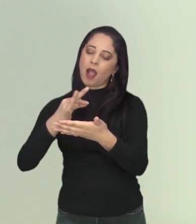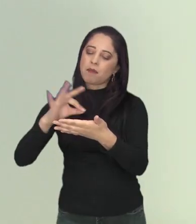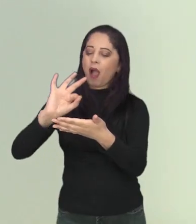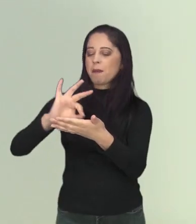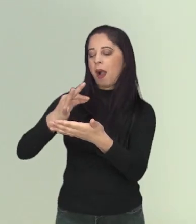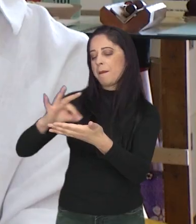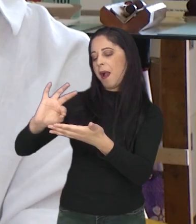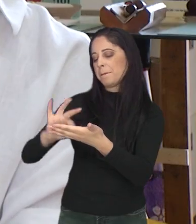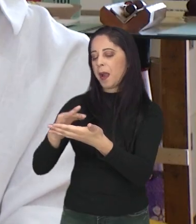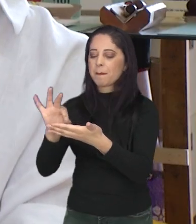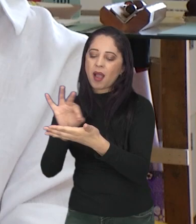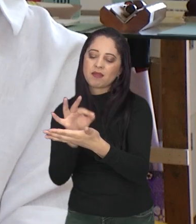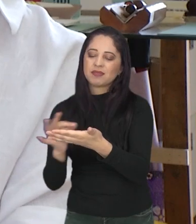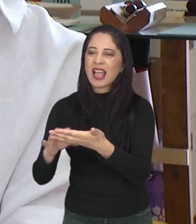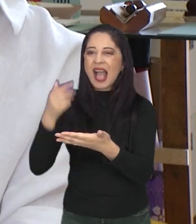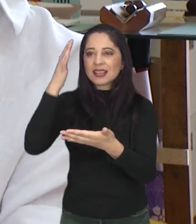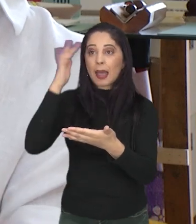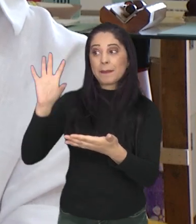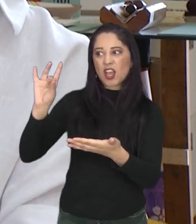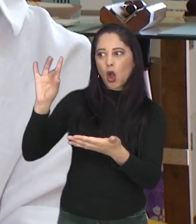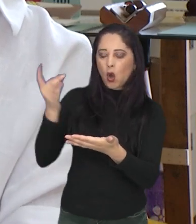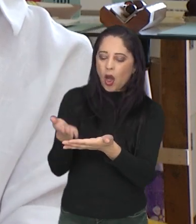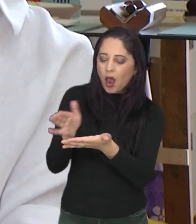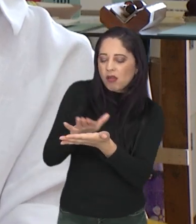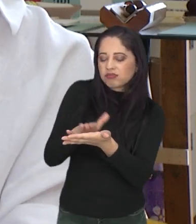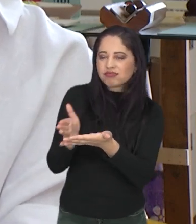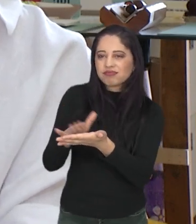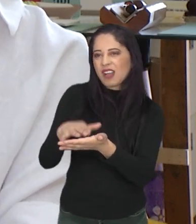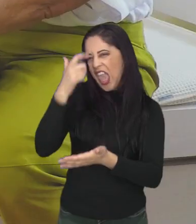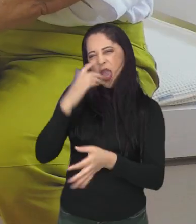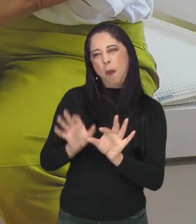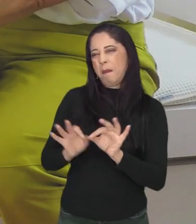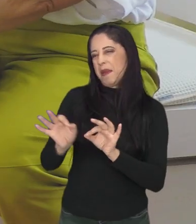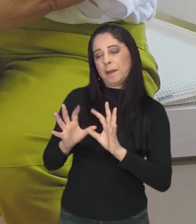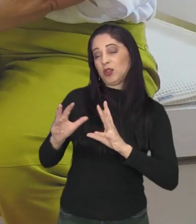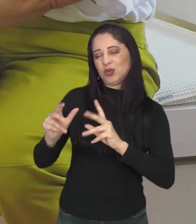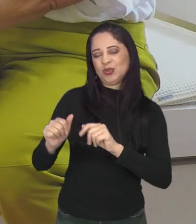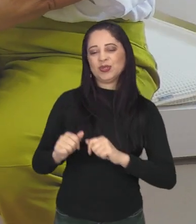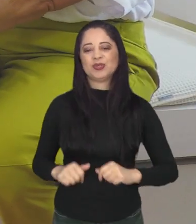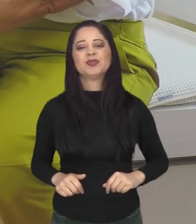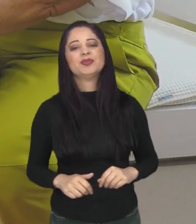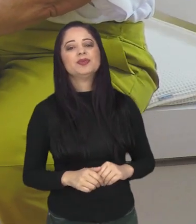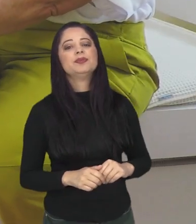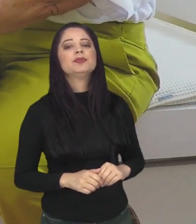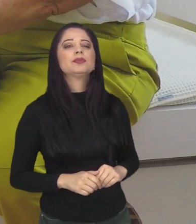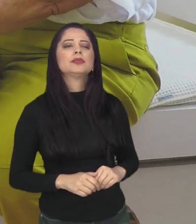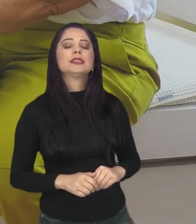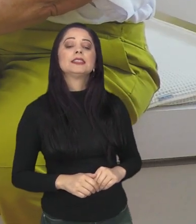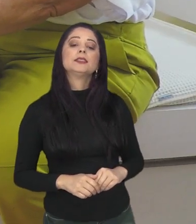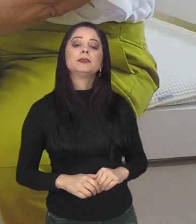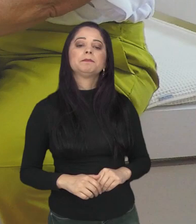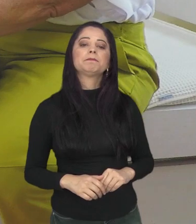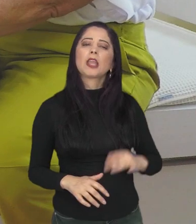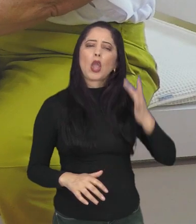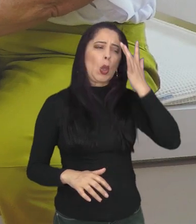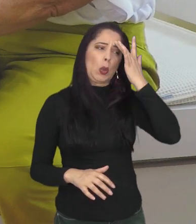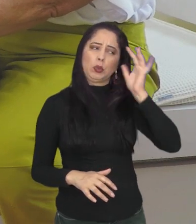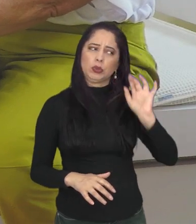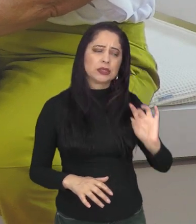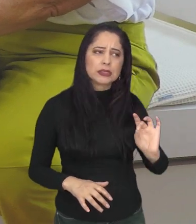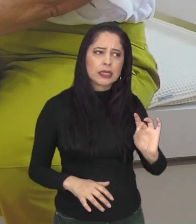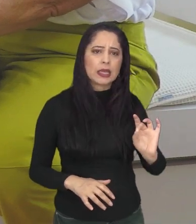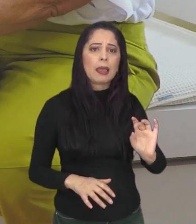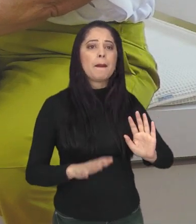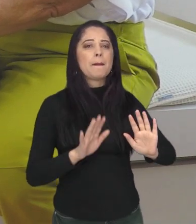um toque artesanal de colagem de pintura enfim era assim eu não sei se é muito